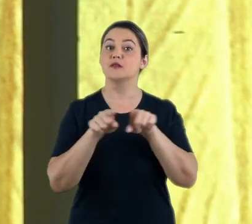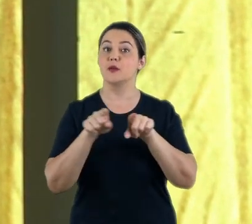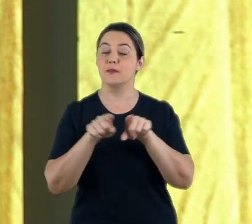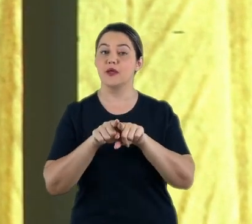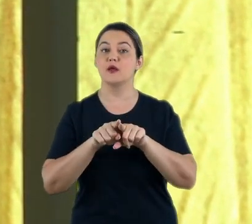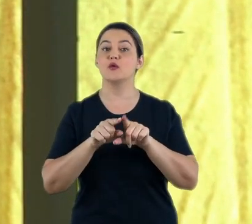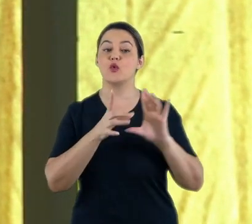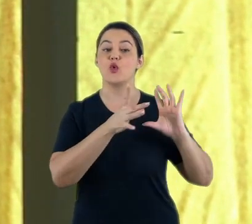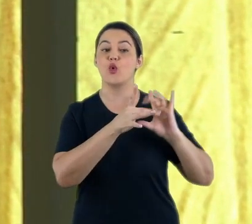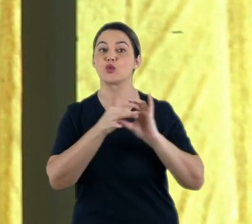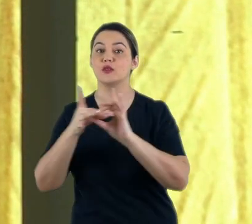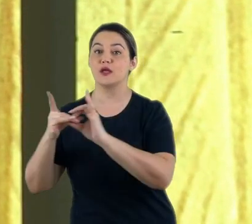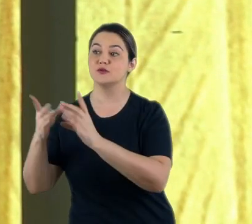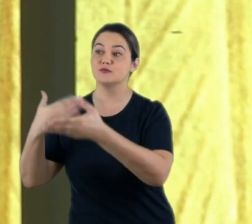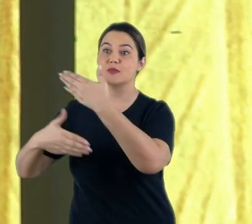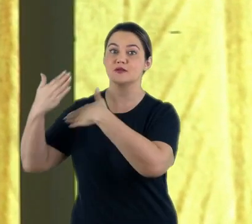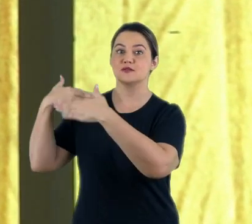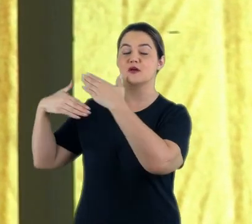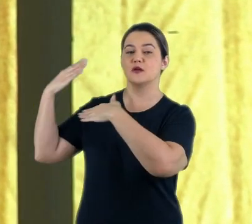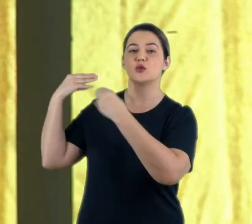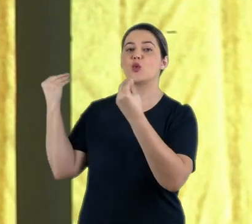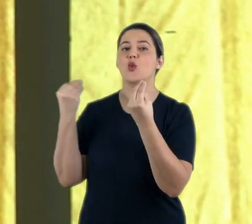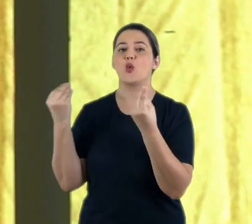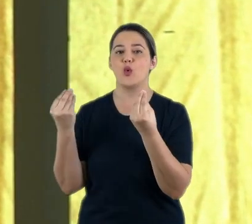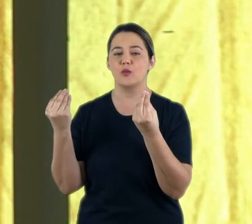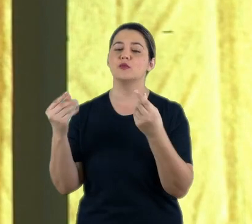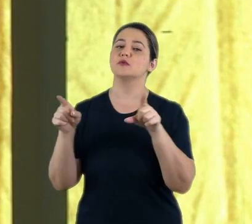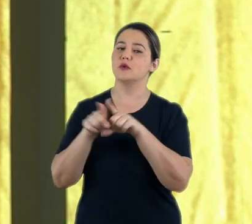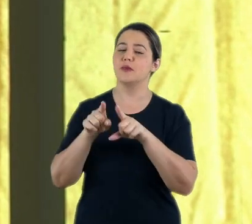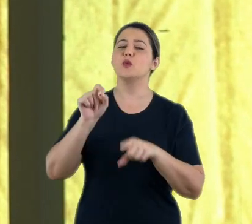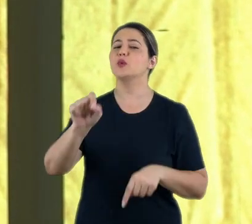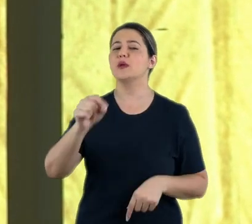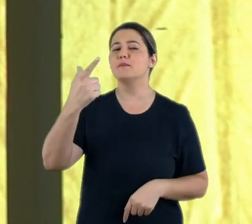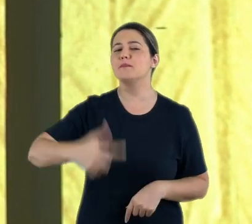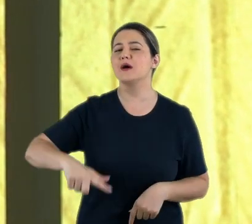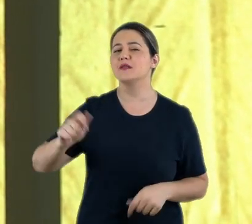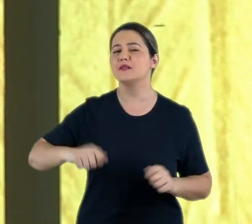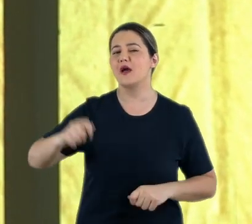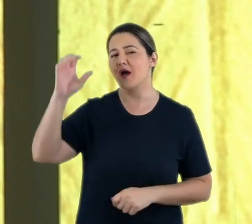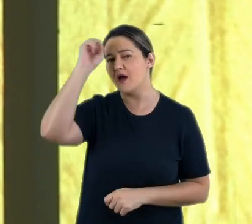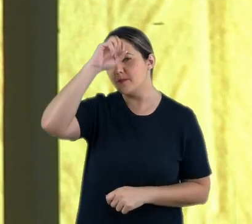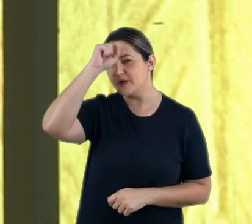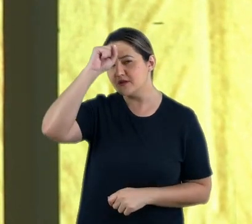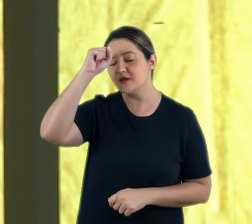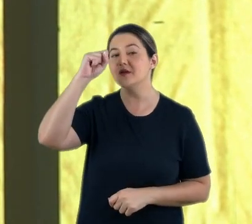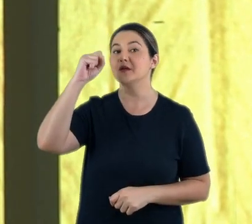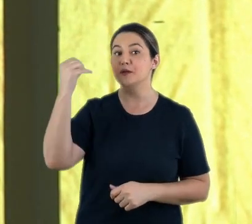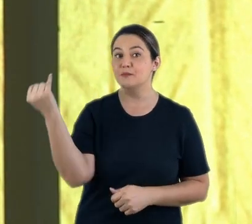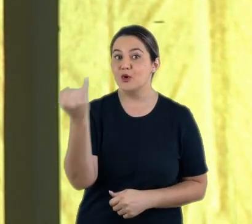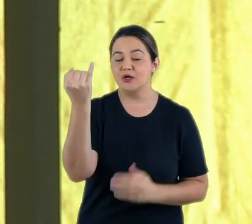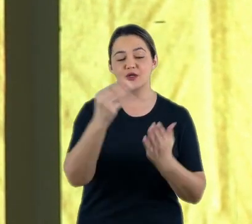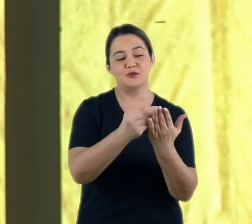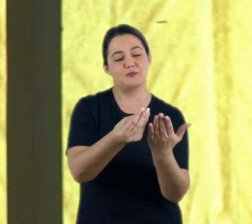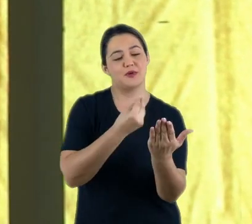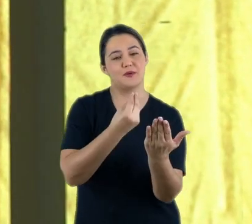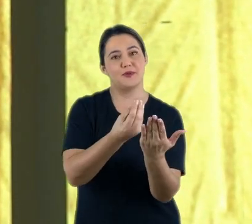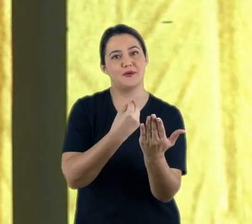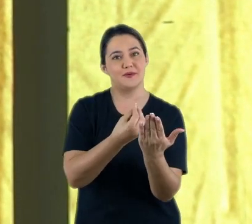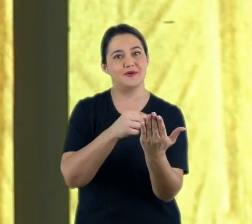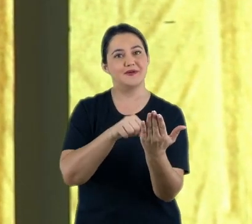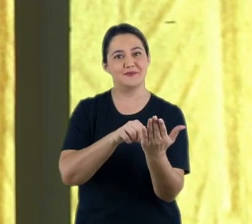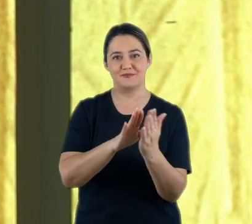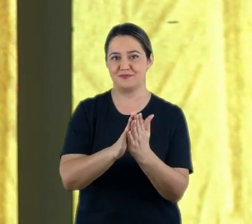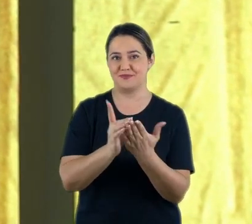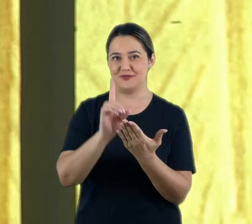envolvimento com o contexto do Antigo Oriente Médio e que mais podemos aprender dessas importantes mensagens que estão contidas na